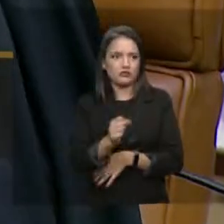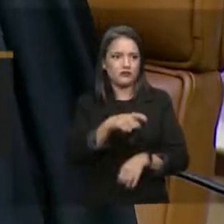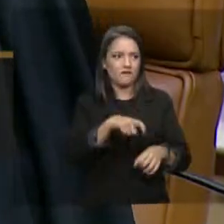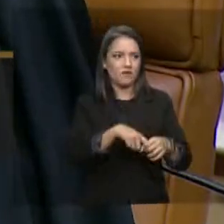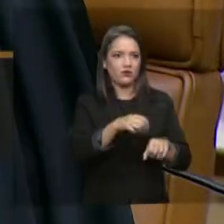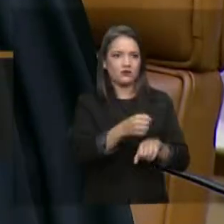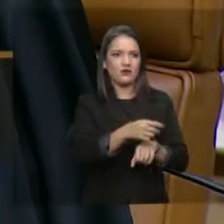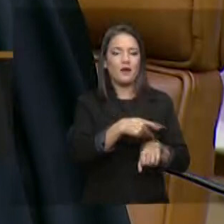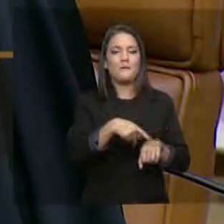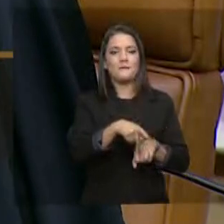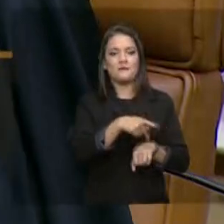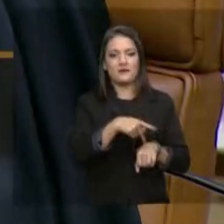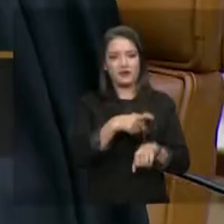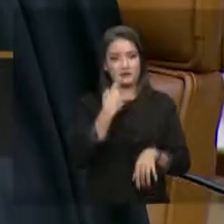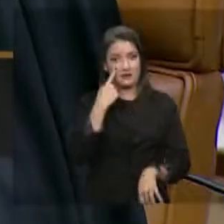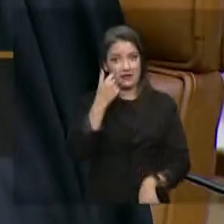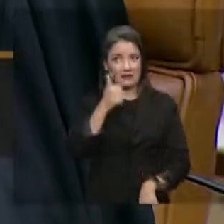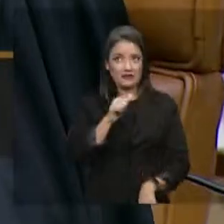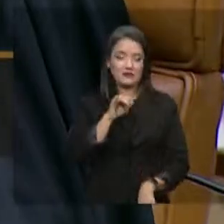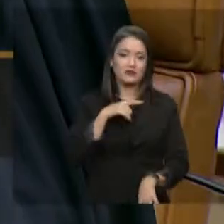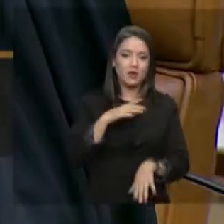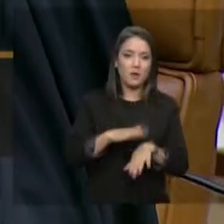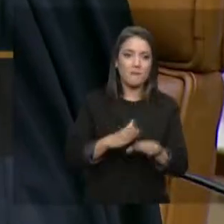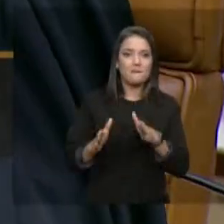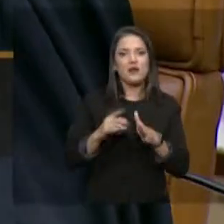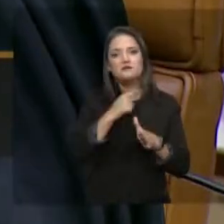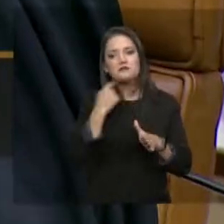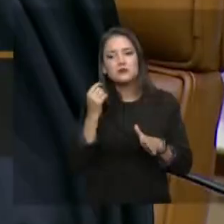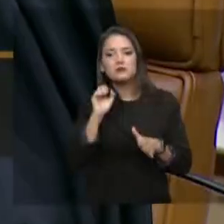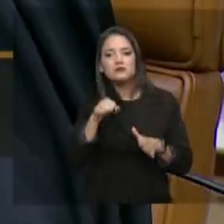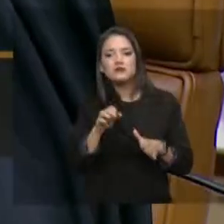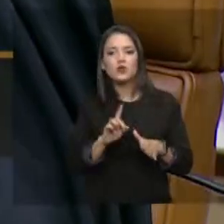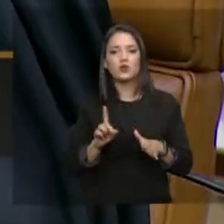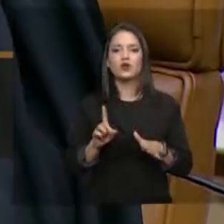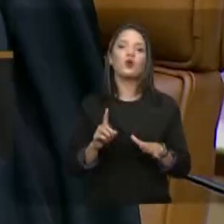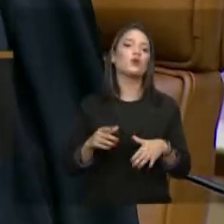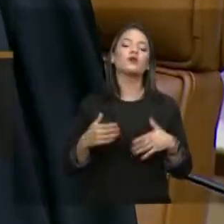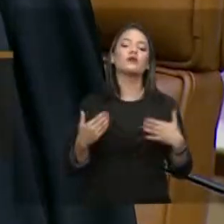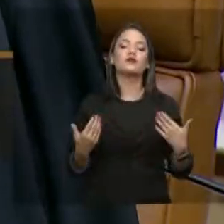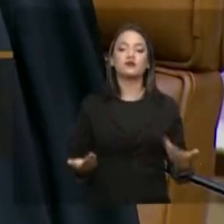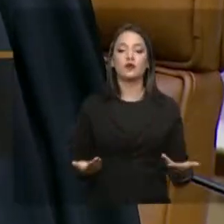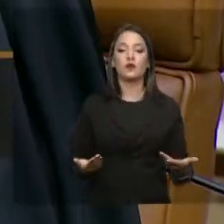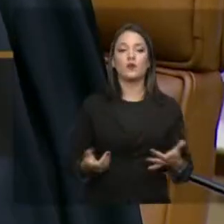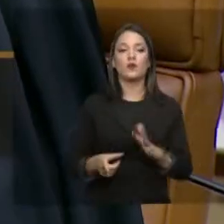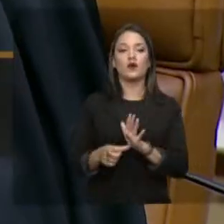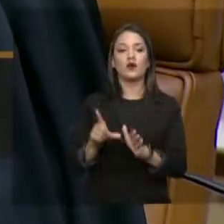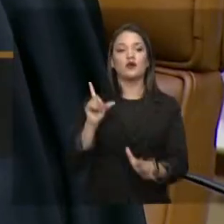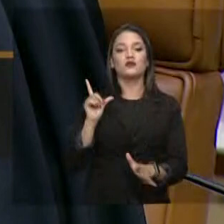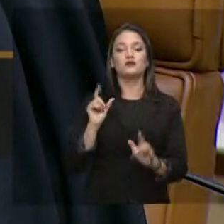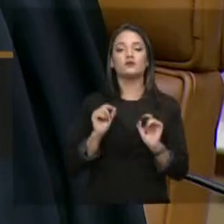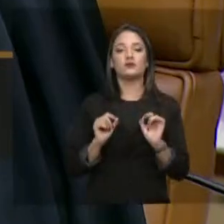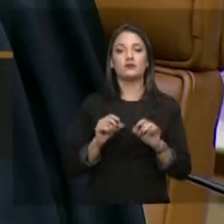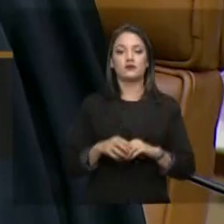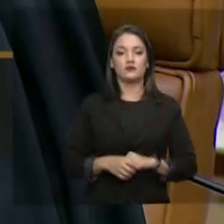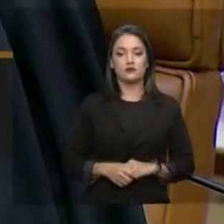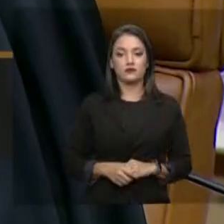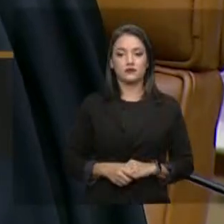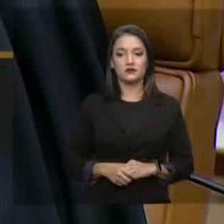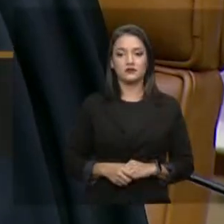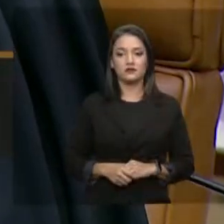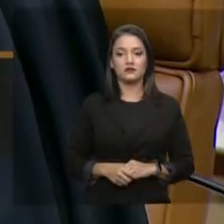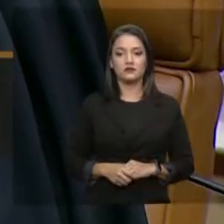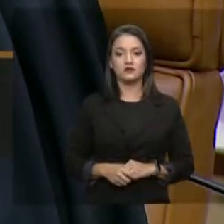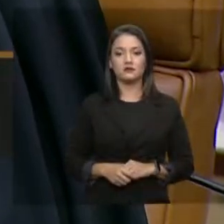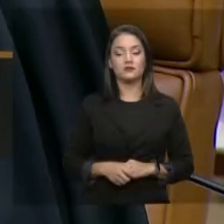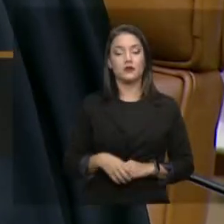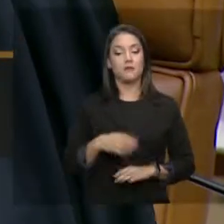análise da ocorrência ou não da prescrição pelo plenário, antes disso, eu proponho que